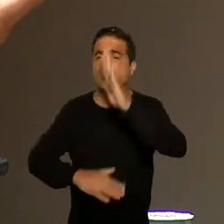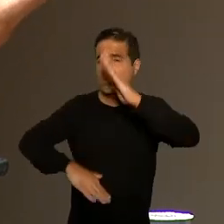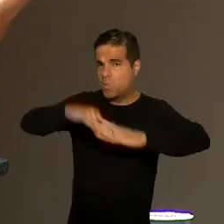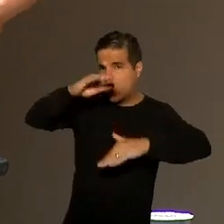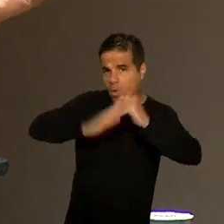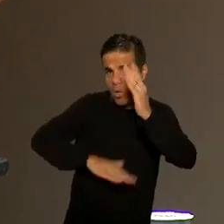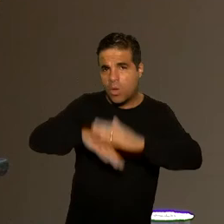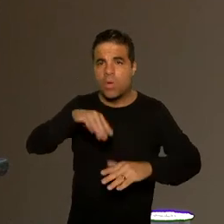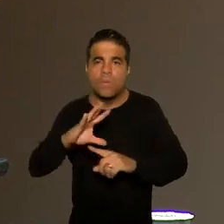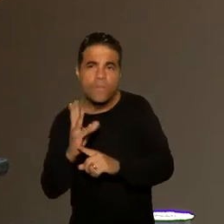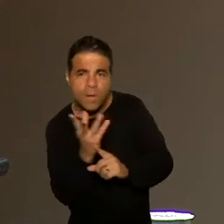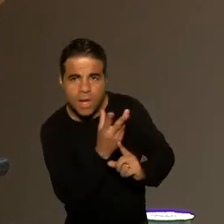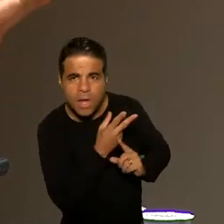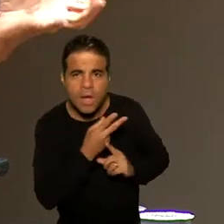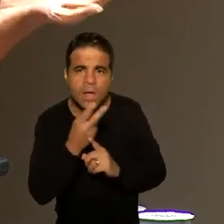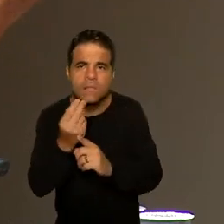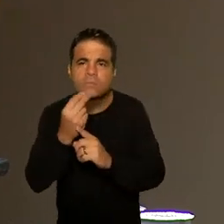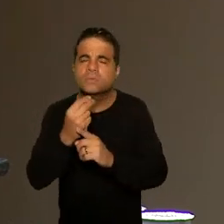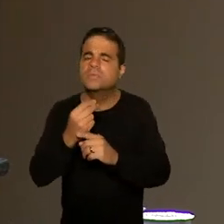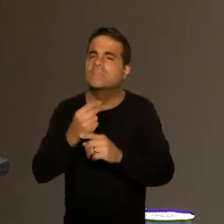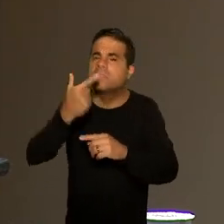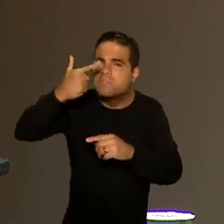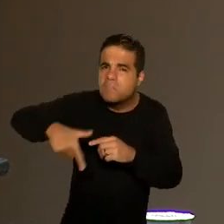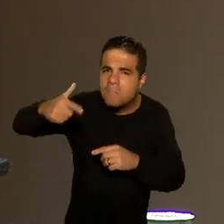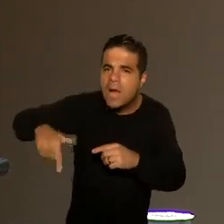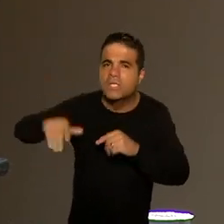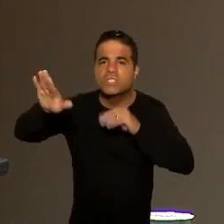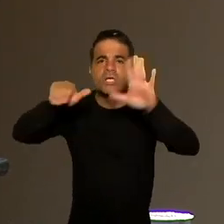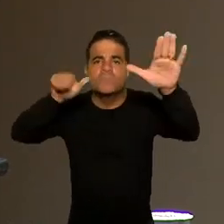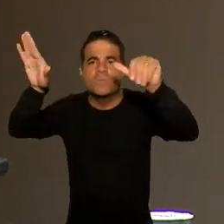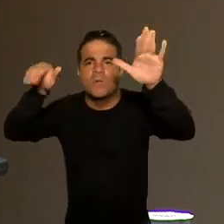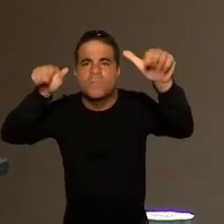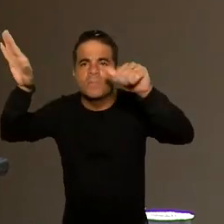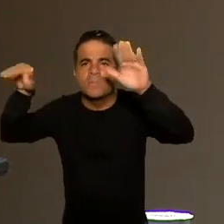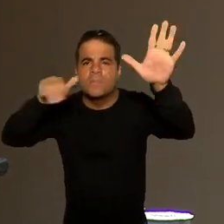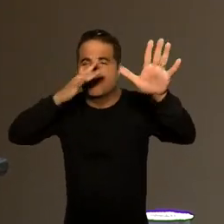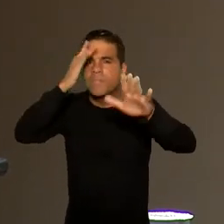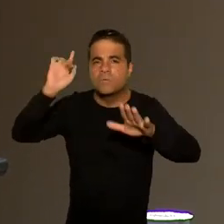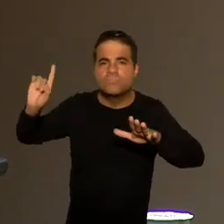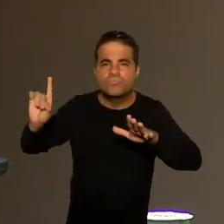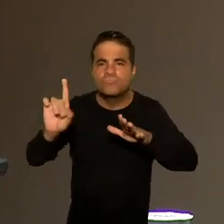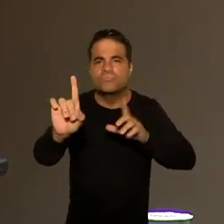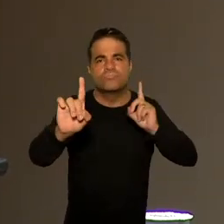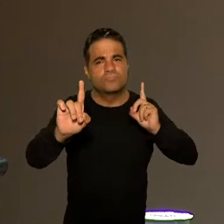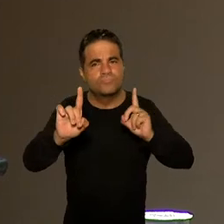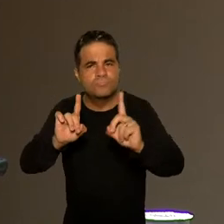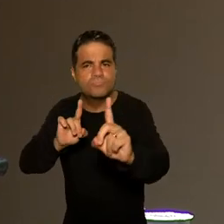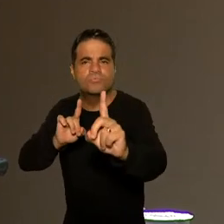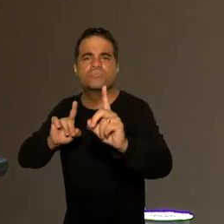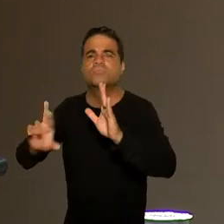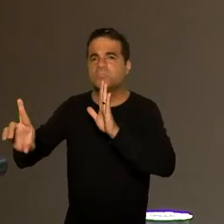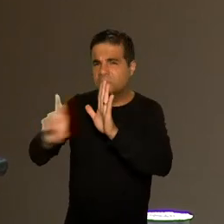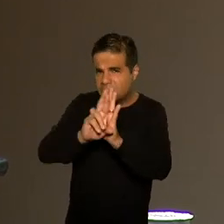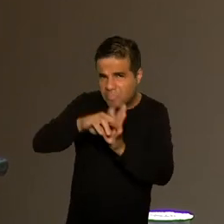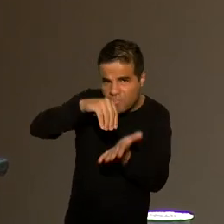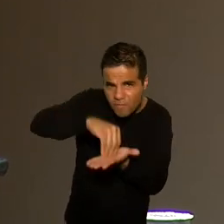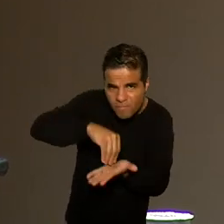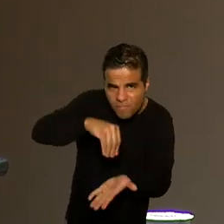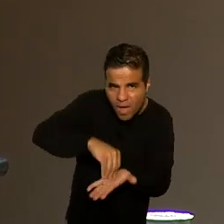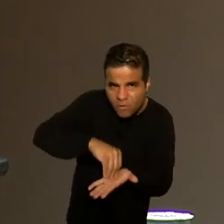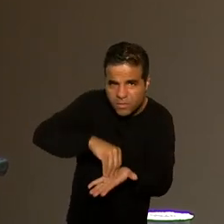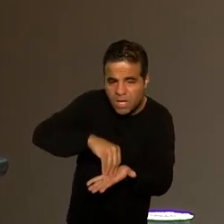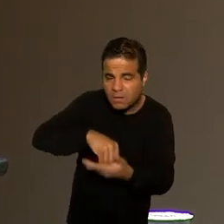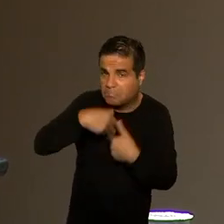das obras dos Artistas nós traíamos mais pessoas as instituições culturais falta a representatividade